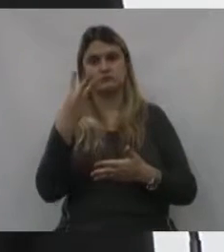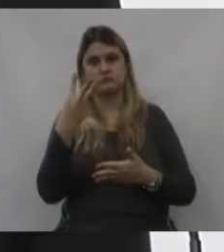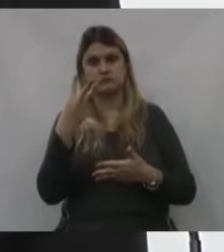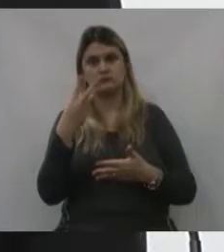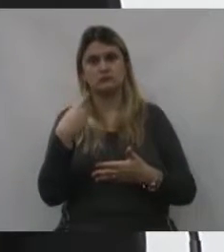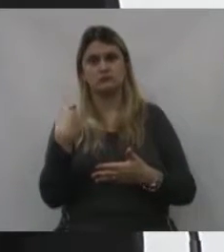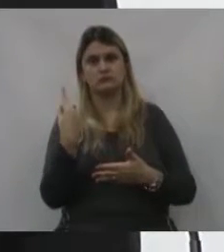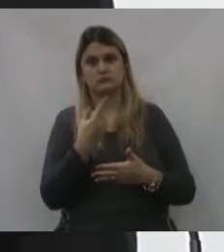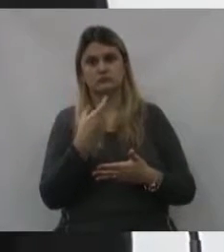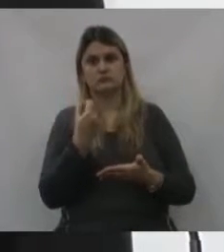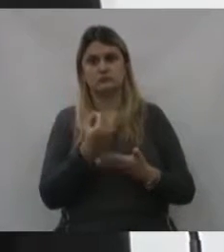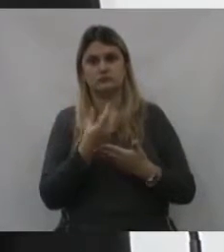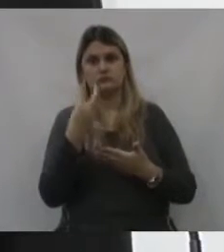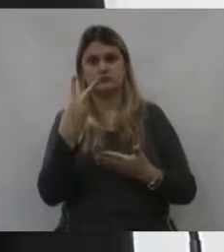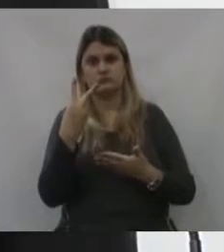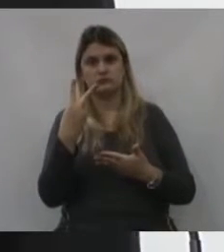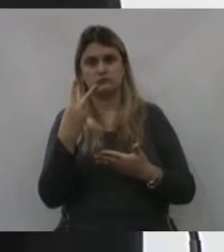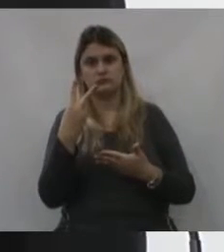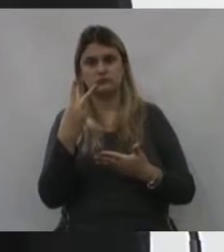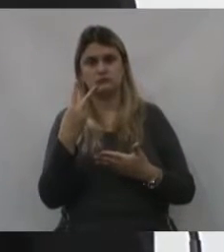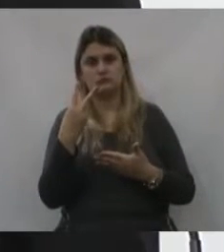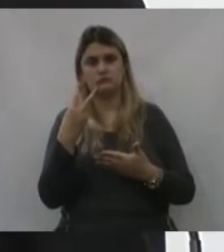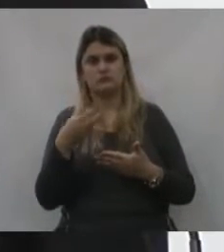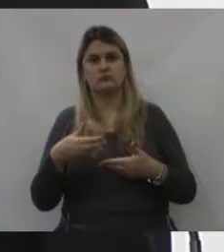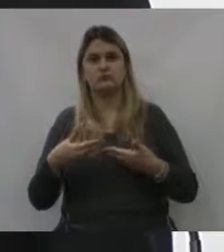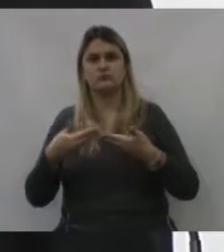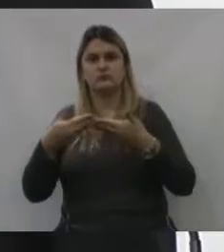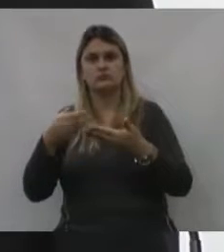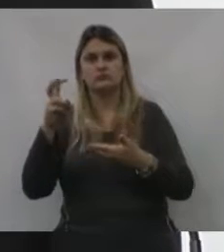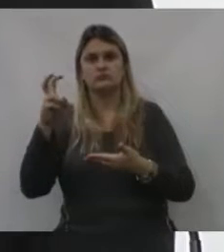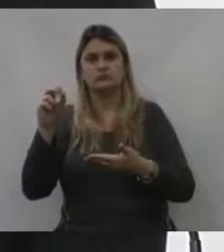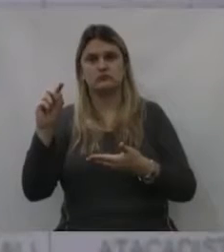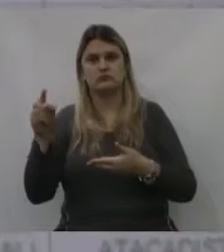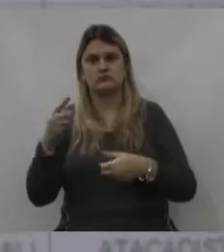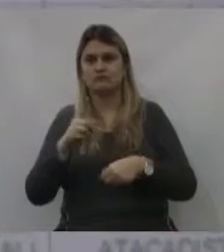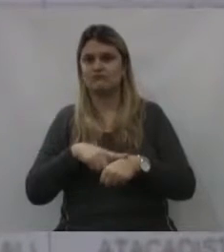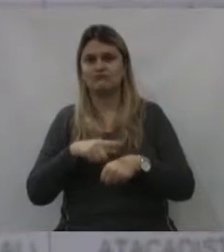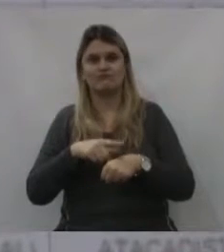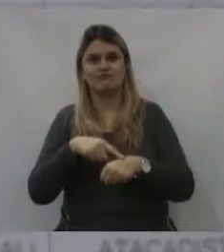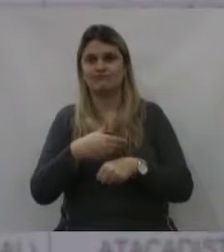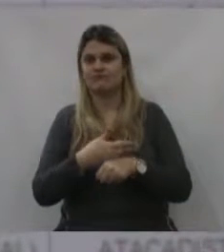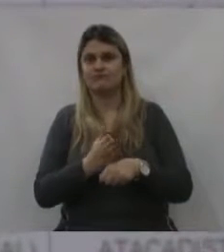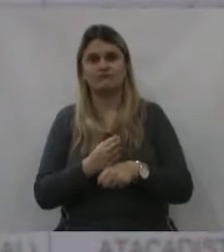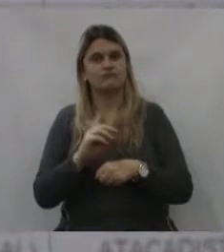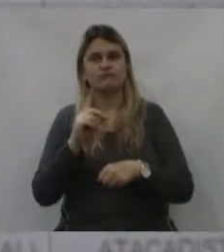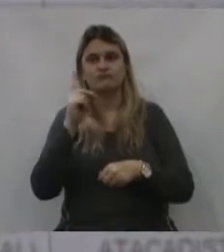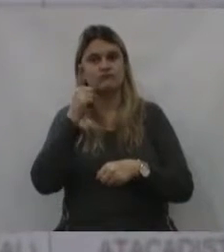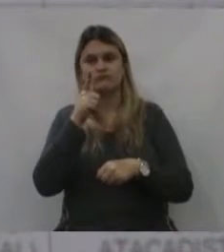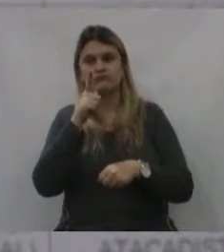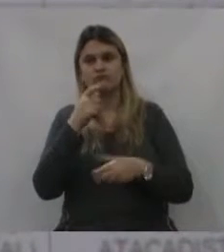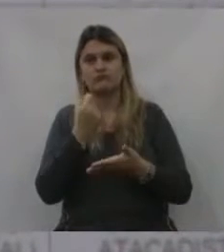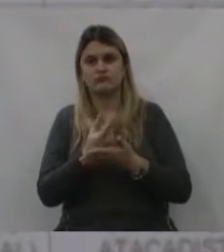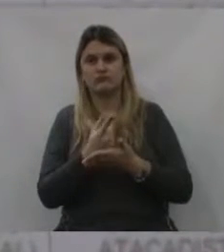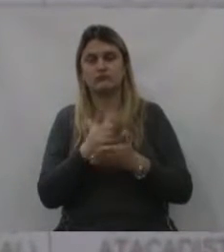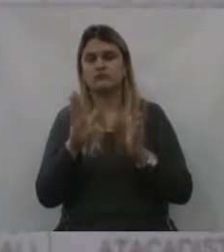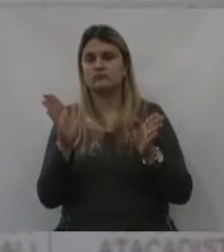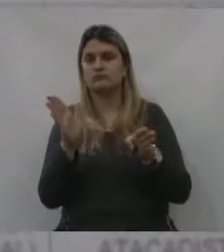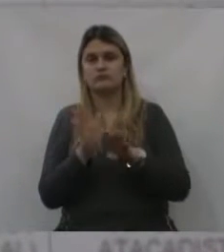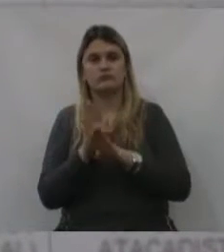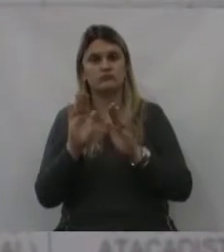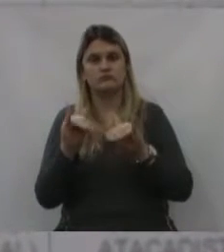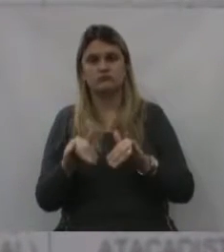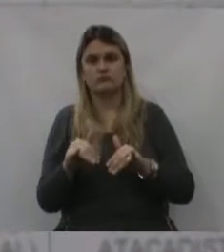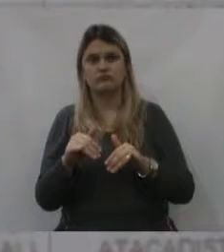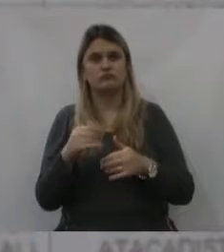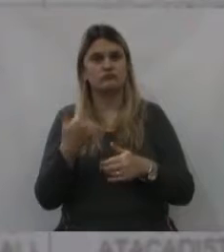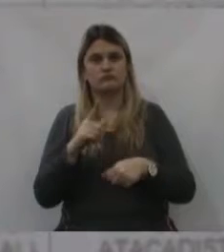suficiente para 3 câmaras. Nós compramos 2 e devolvemos 50 mil, porque o tempo expirou e não foi possível mais. Chegou o final